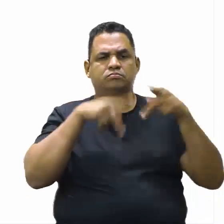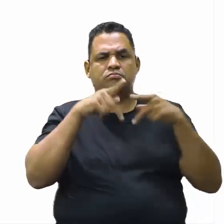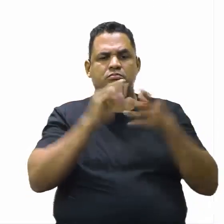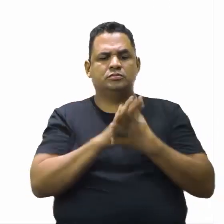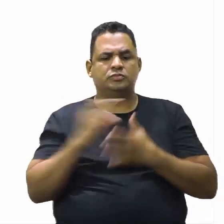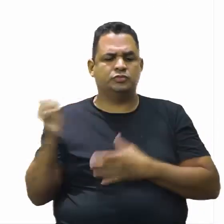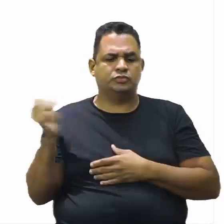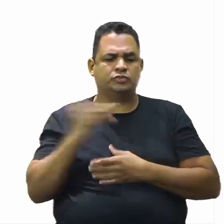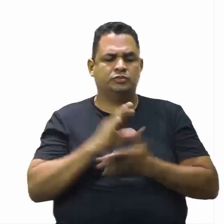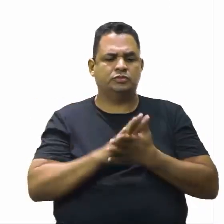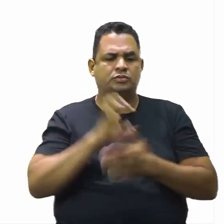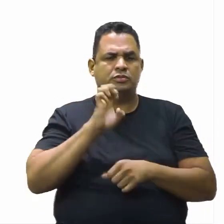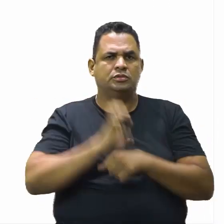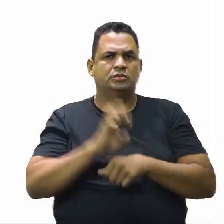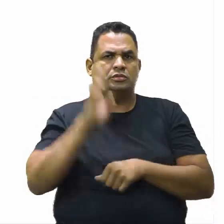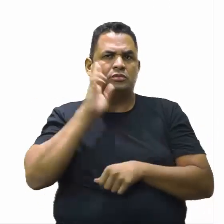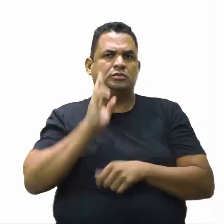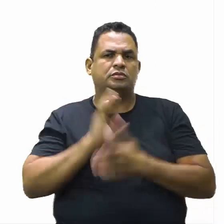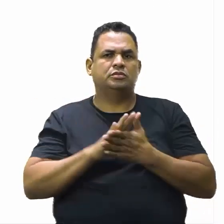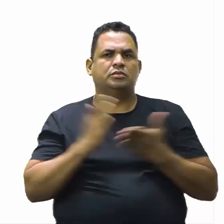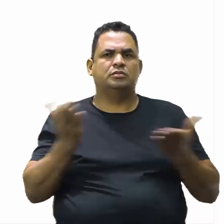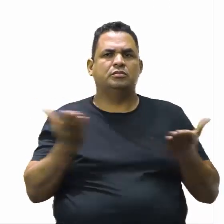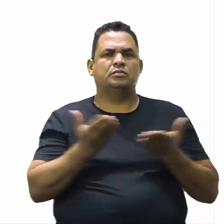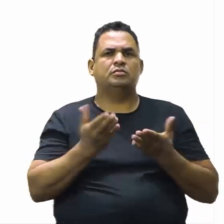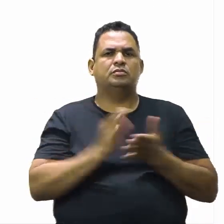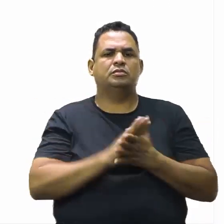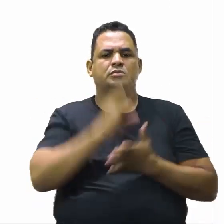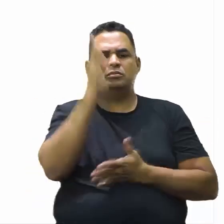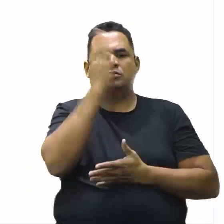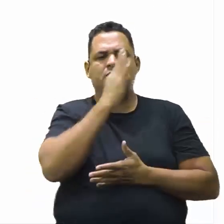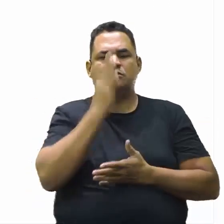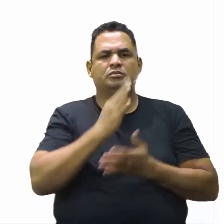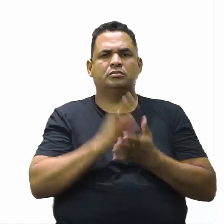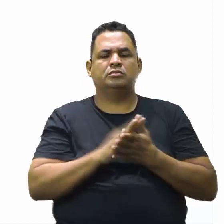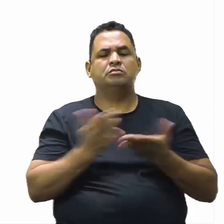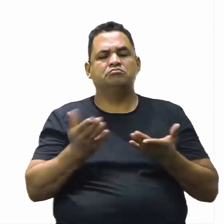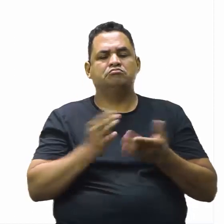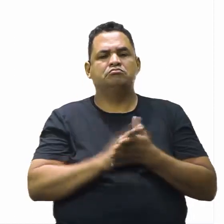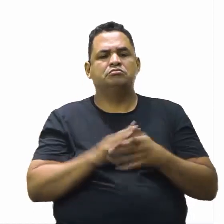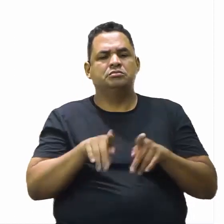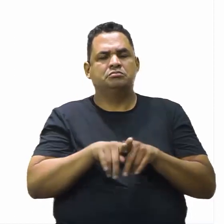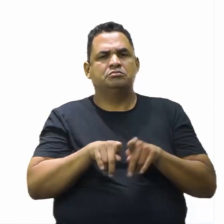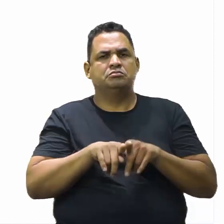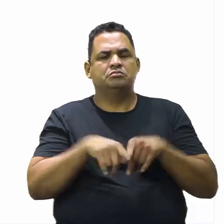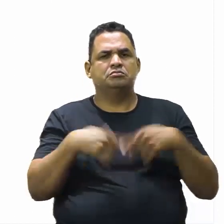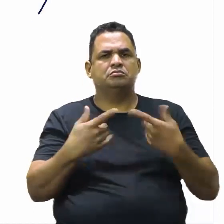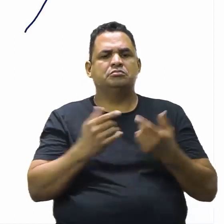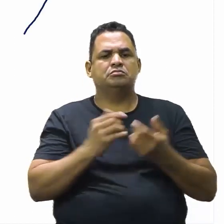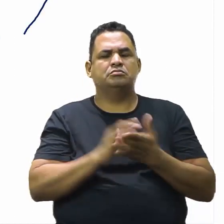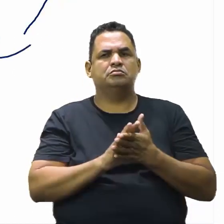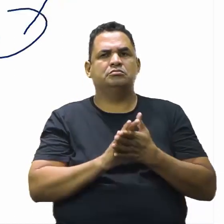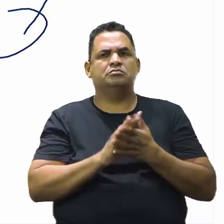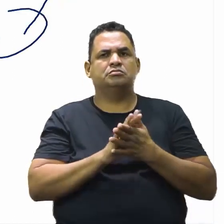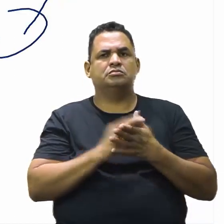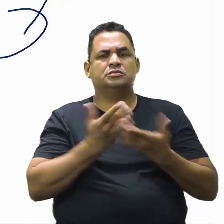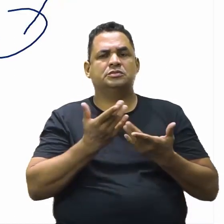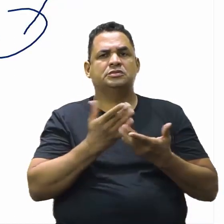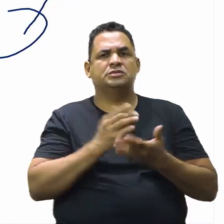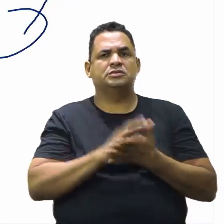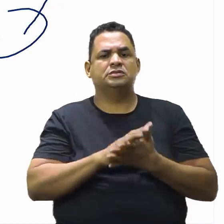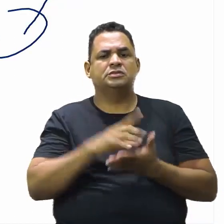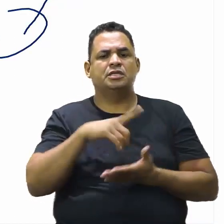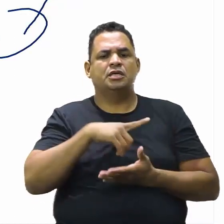jovens do estado de Rondônia. Hoje, assim como o Brasil, maior parte do Brasil, Rondônia também vai predominar